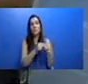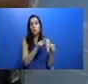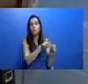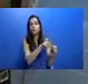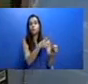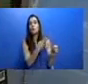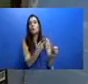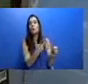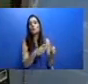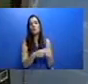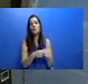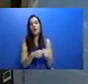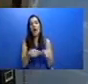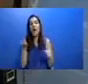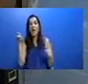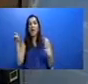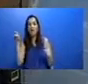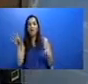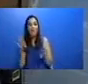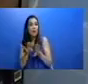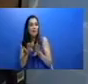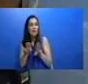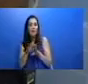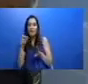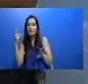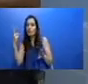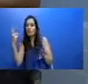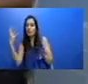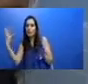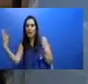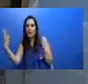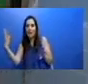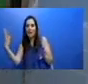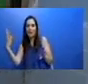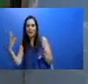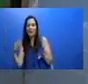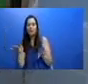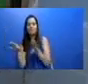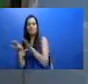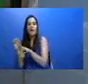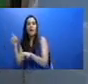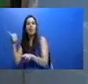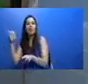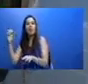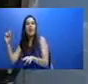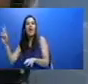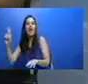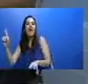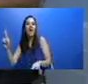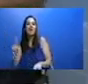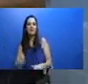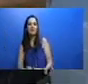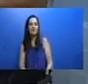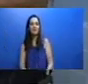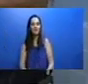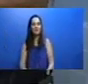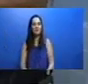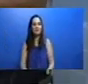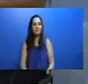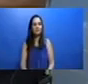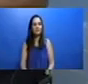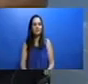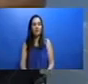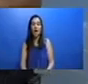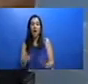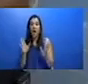essa quantidade, 24 por R$10. Agora vamos ler as alternativas e descobrir qual é a verdadeira. E